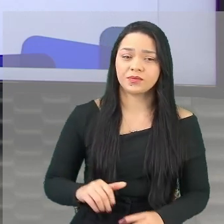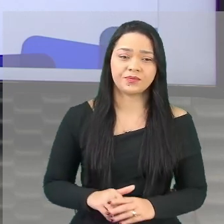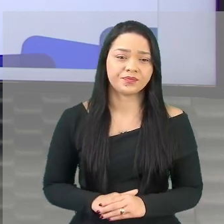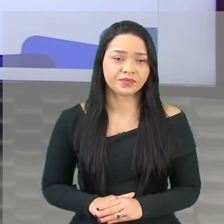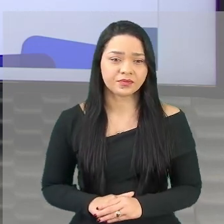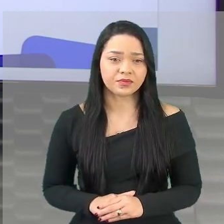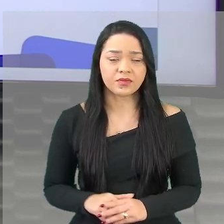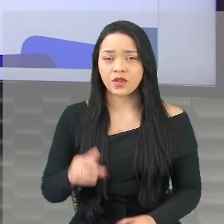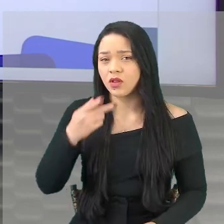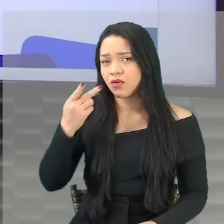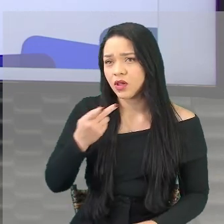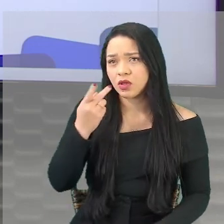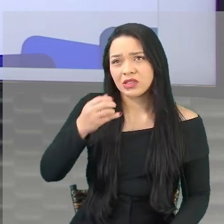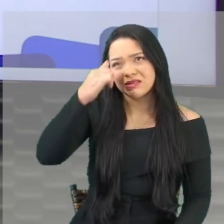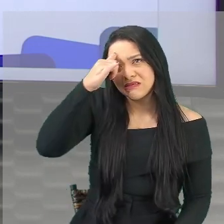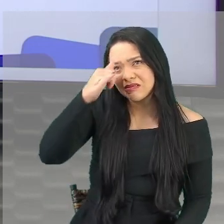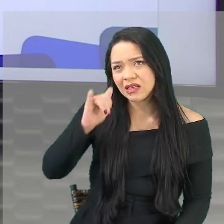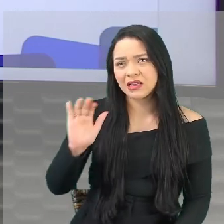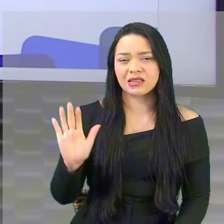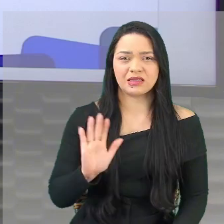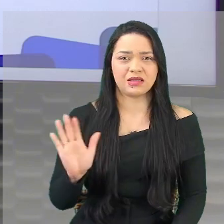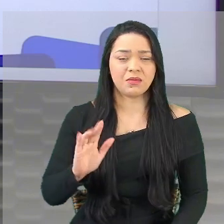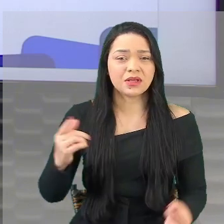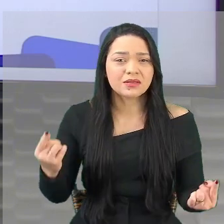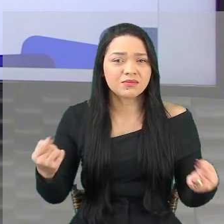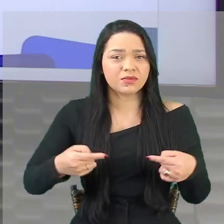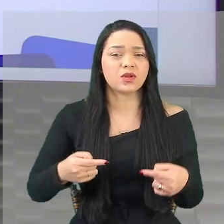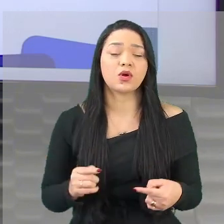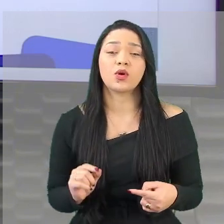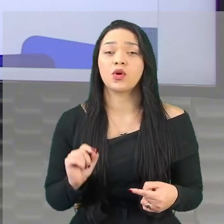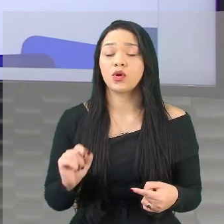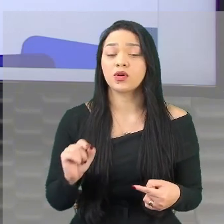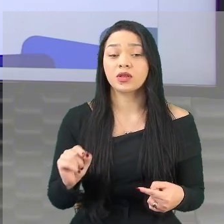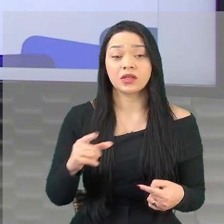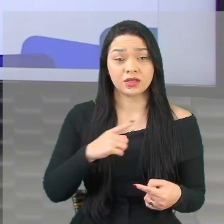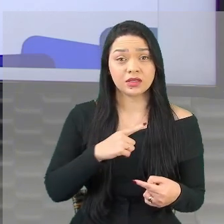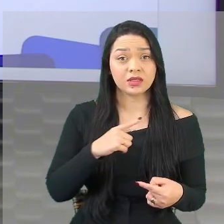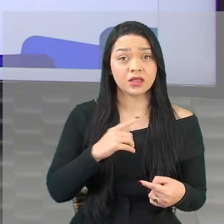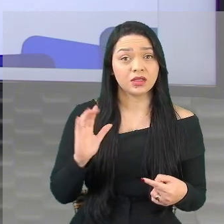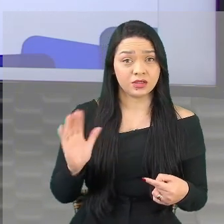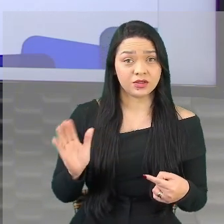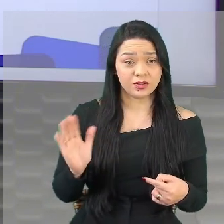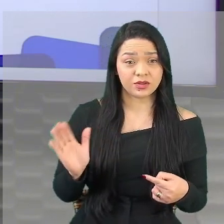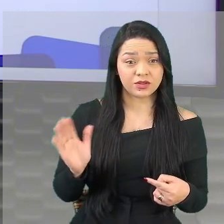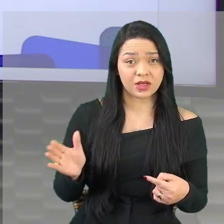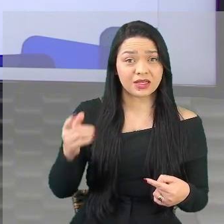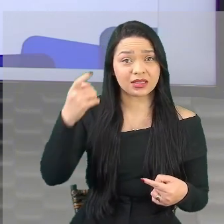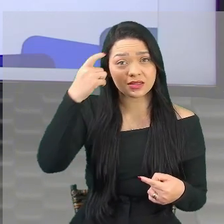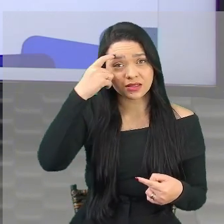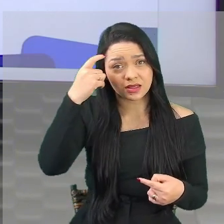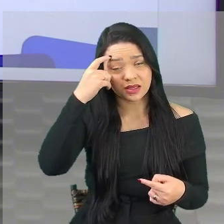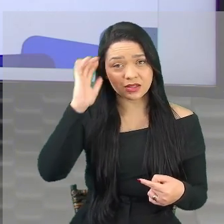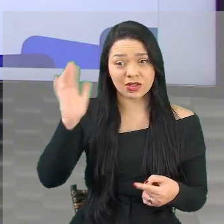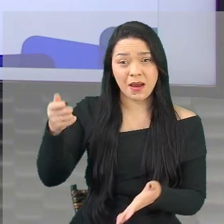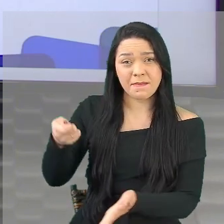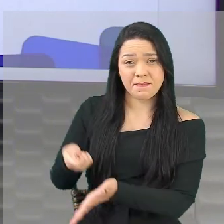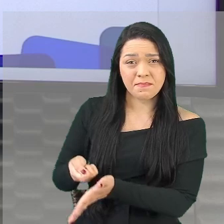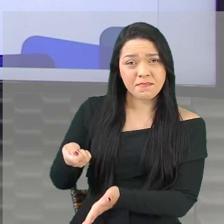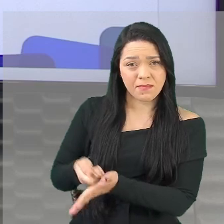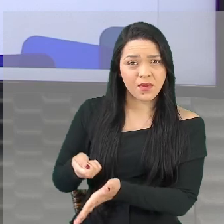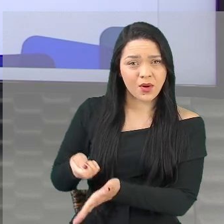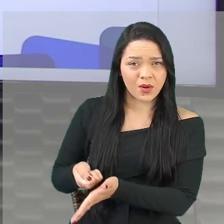não vou dizer de combate, mas de enfrentamento daquilo que existia até então, das ideias que eram postas até